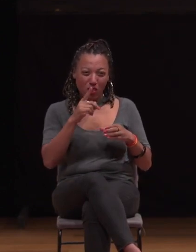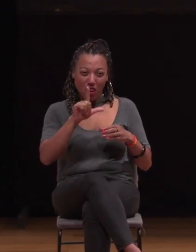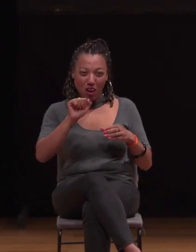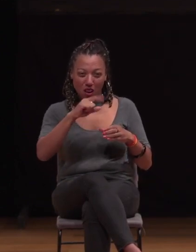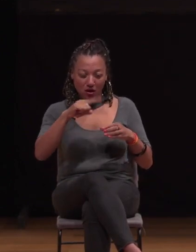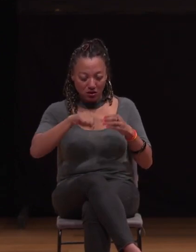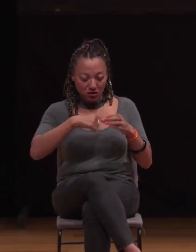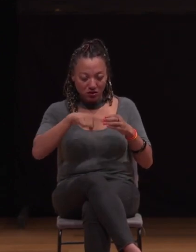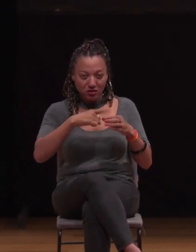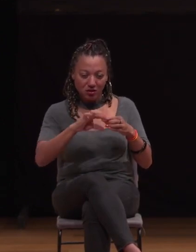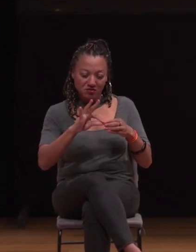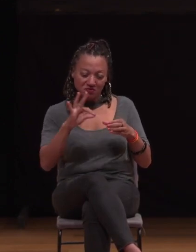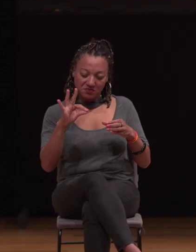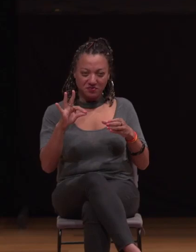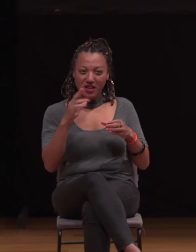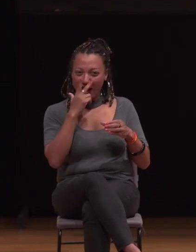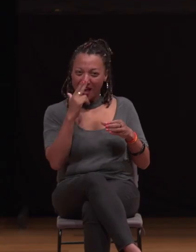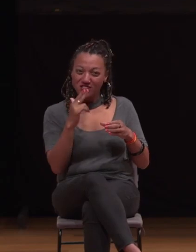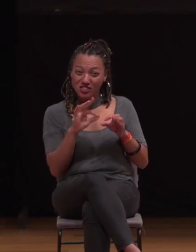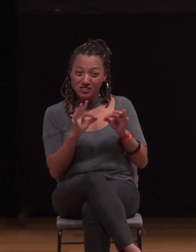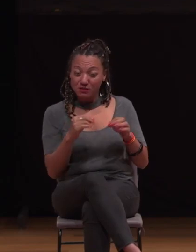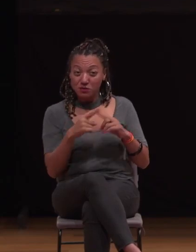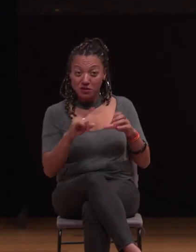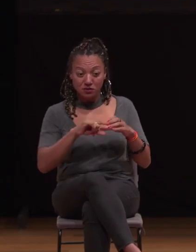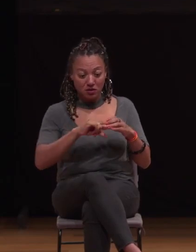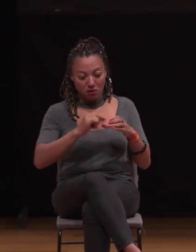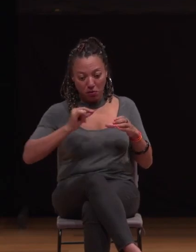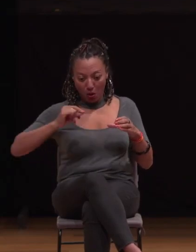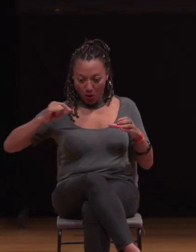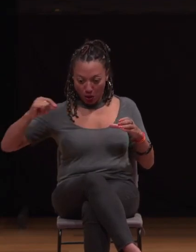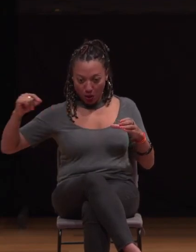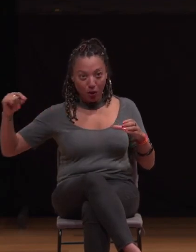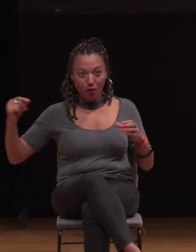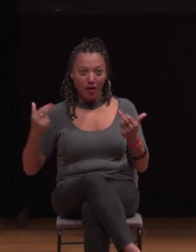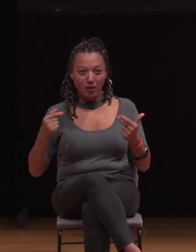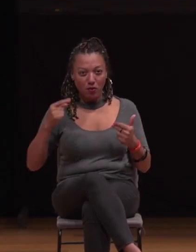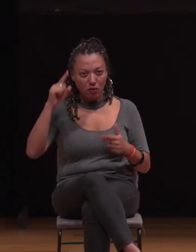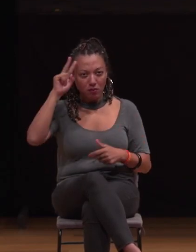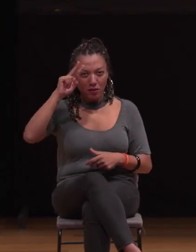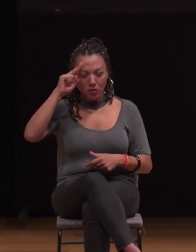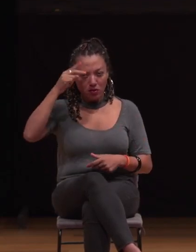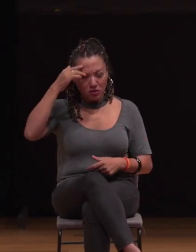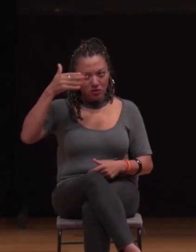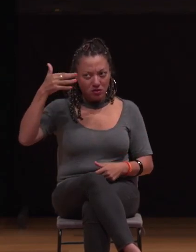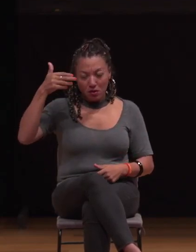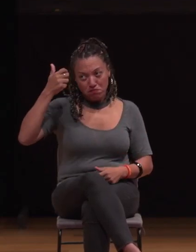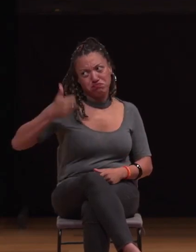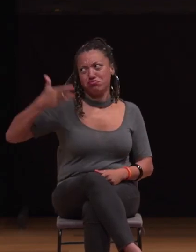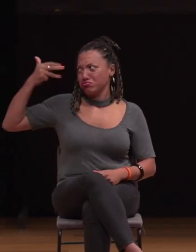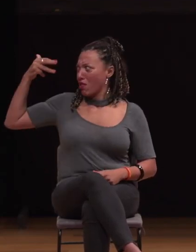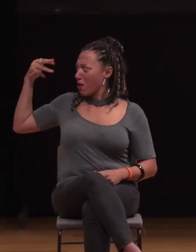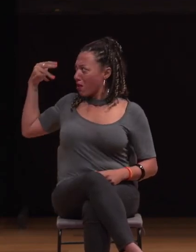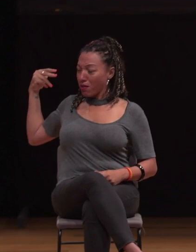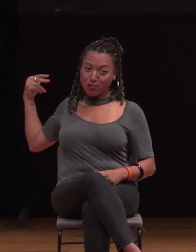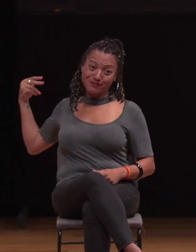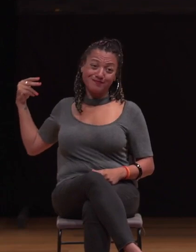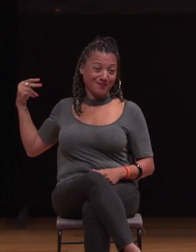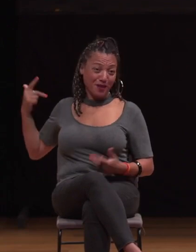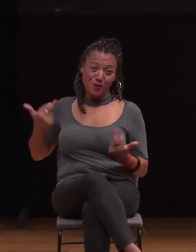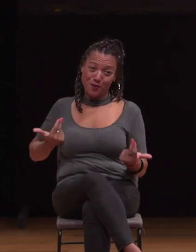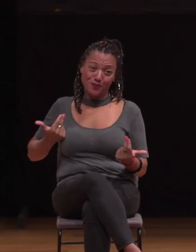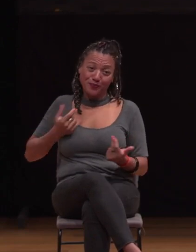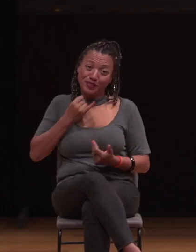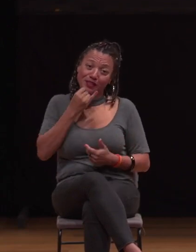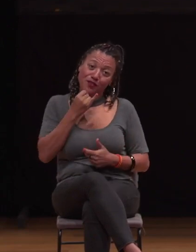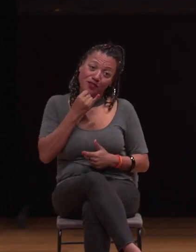Então, resgatando memórias, a gente fortalece vínculos. Talvez você não vai ter mesmo espaço na Feira de Ciências, na